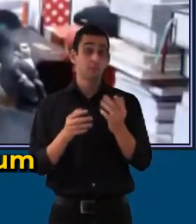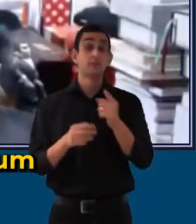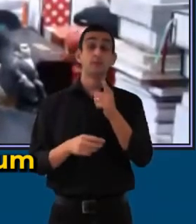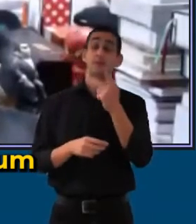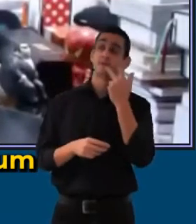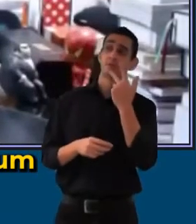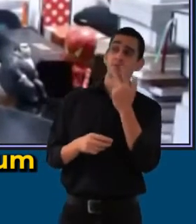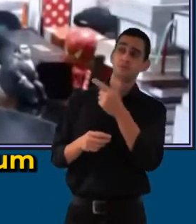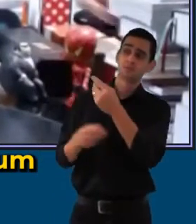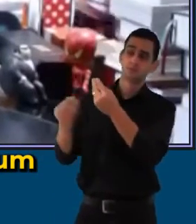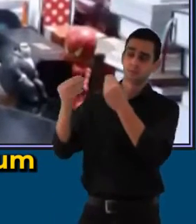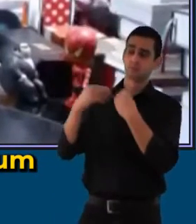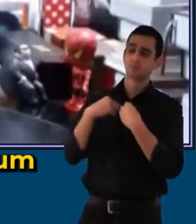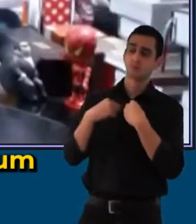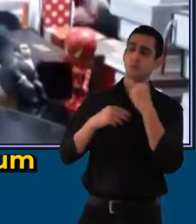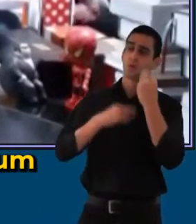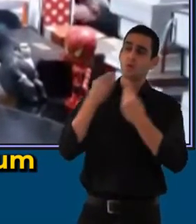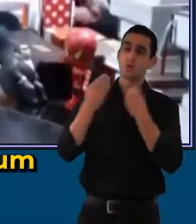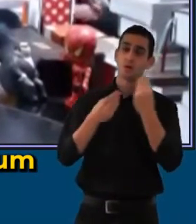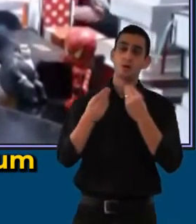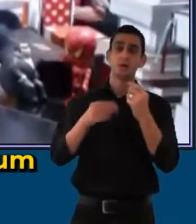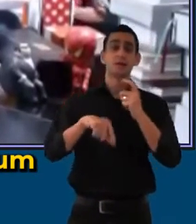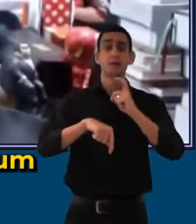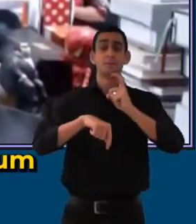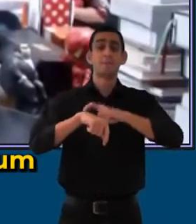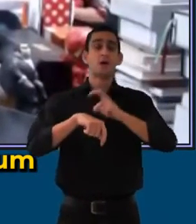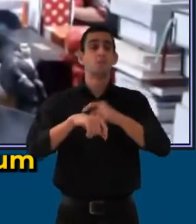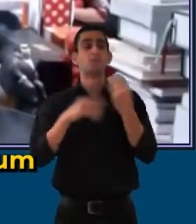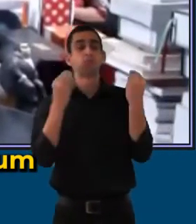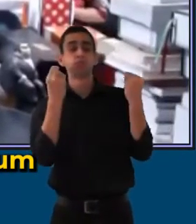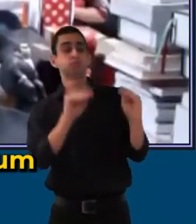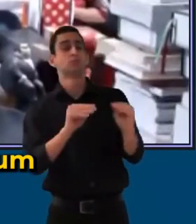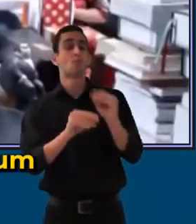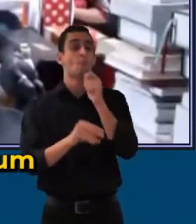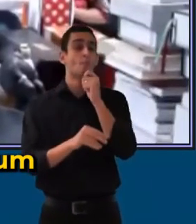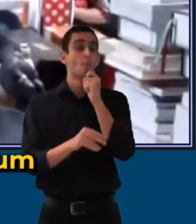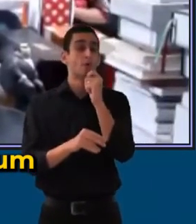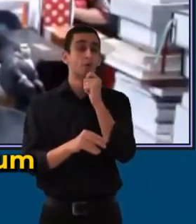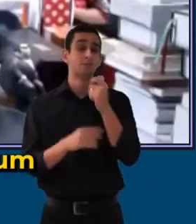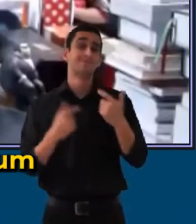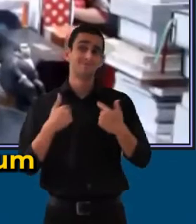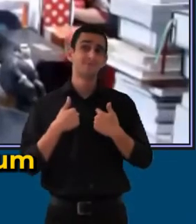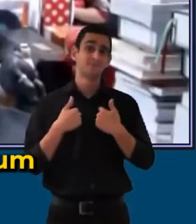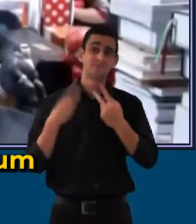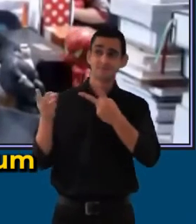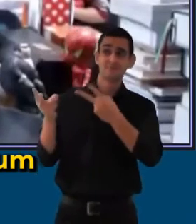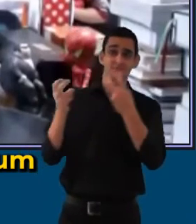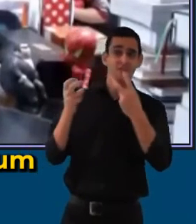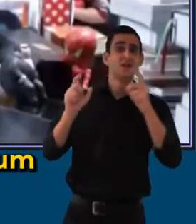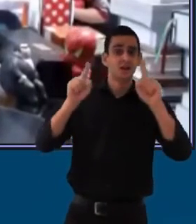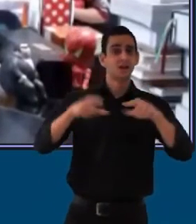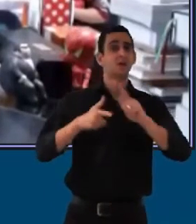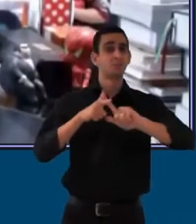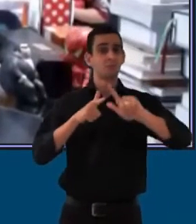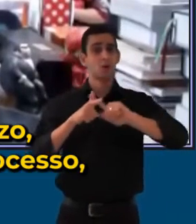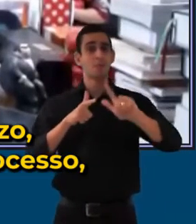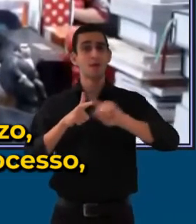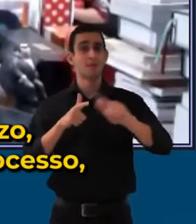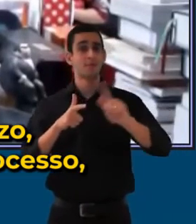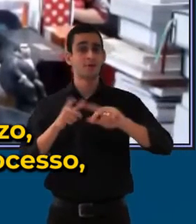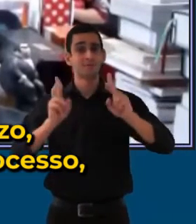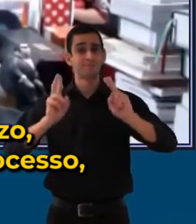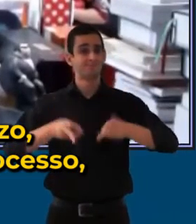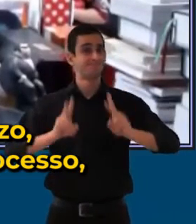assim, olha, nós não impusemos prazo e tal, e isso eu tenho visto como sendo, na verdade, um problema constante do IBRAM,